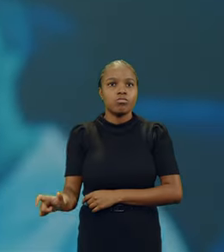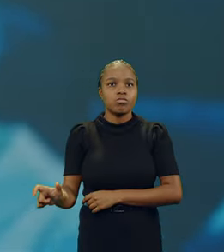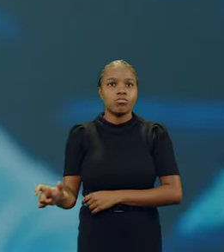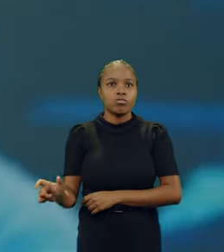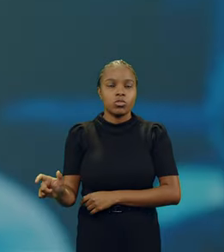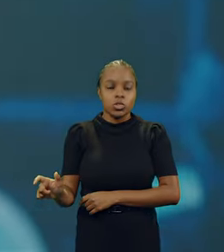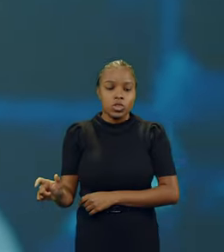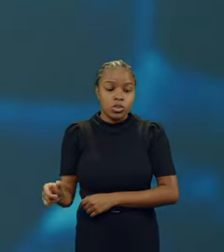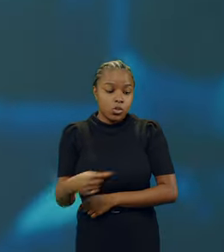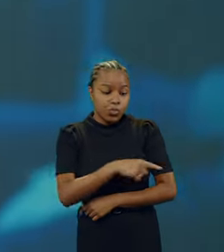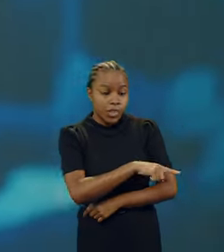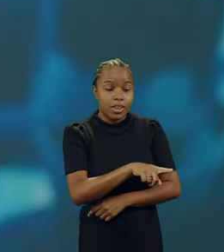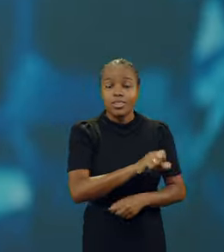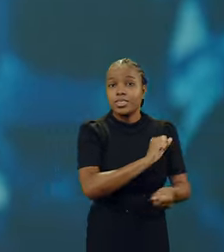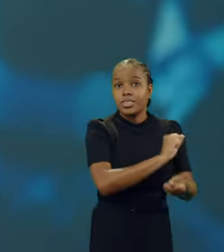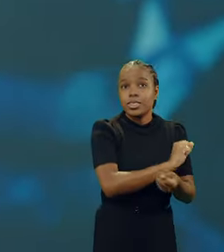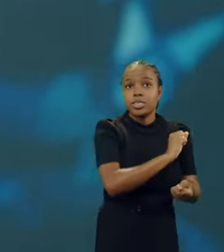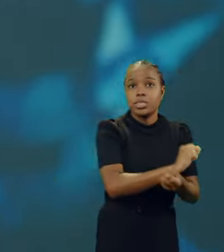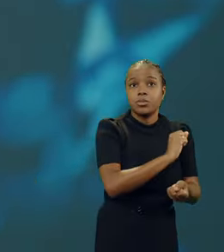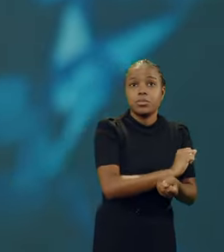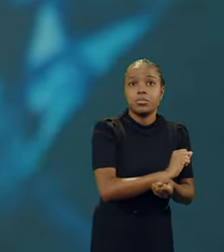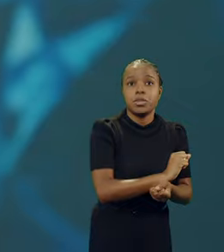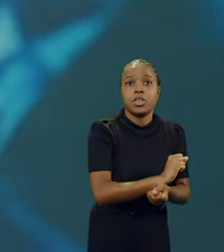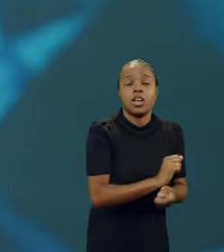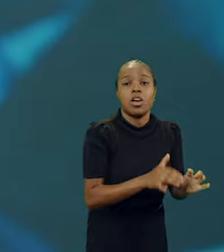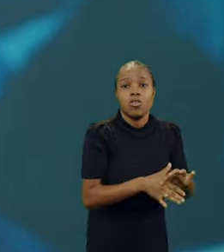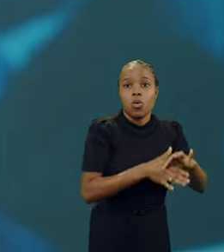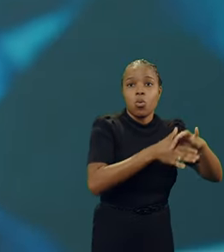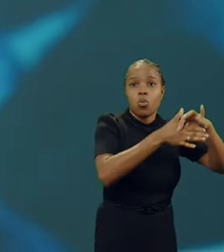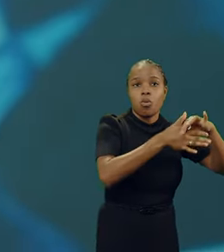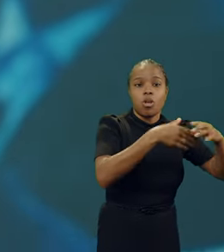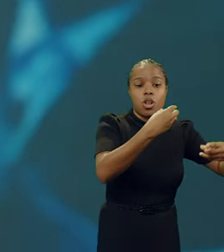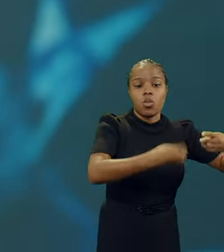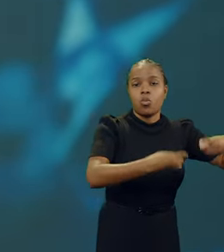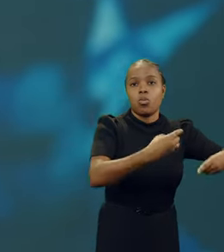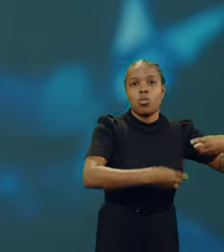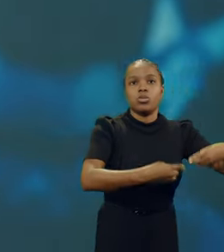um líder político poderoso com um reino terreno.